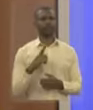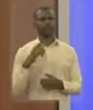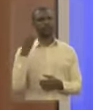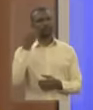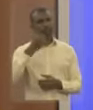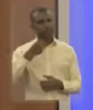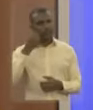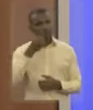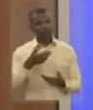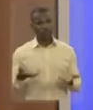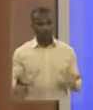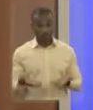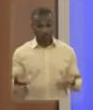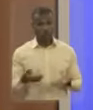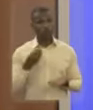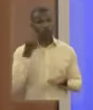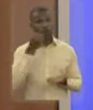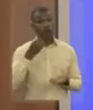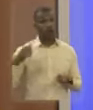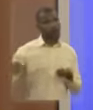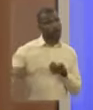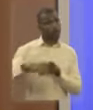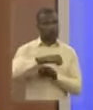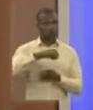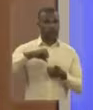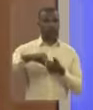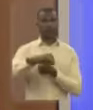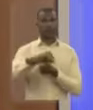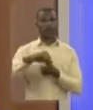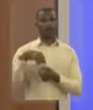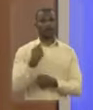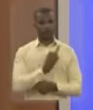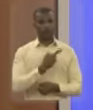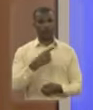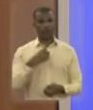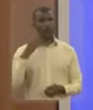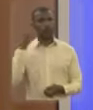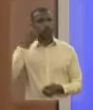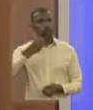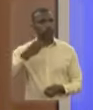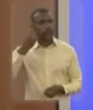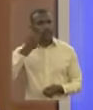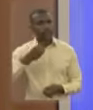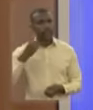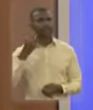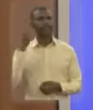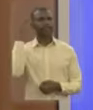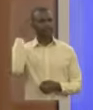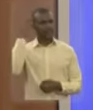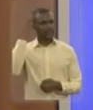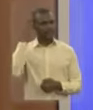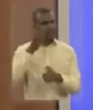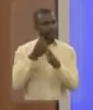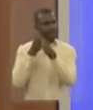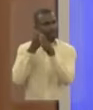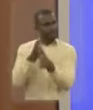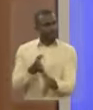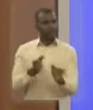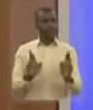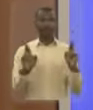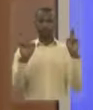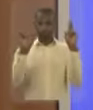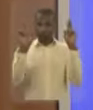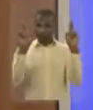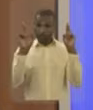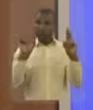oportunidade nós temos uma oportunidade de mudança nós temos uma oportunidade de recolocar Santo André no caminho da Esperança